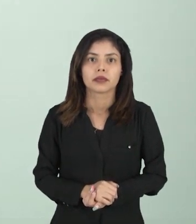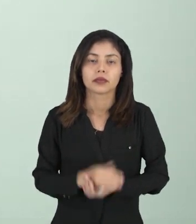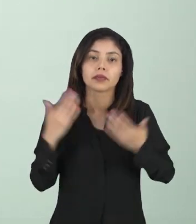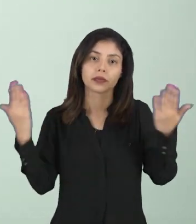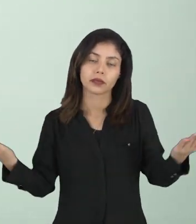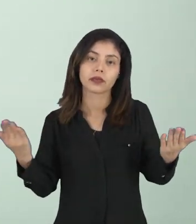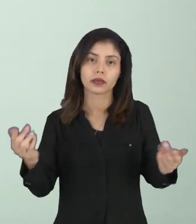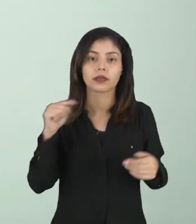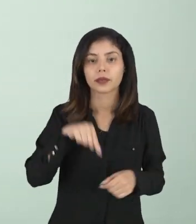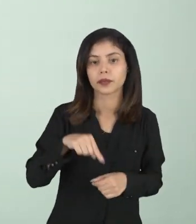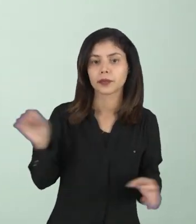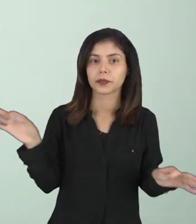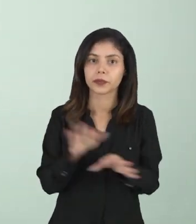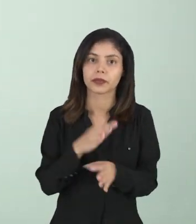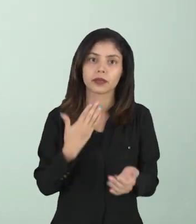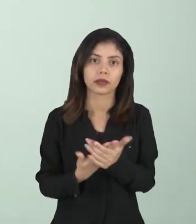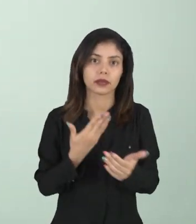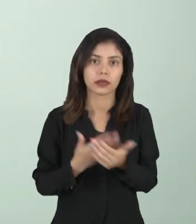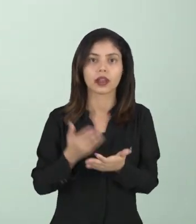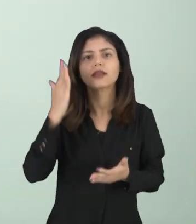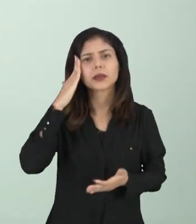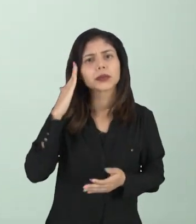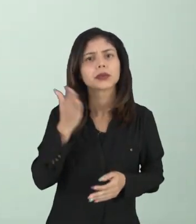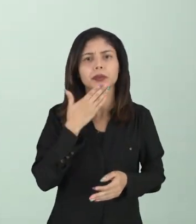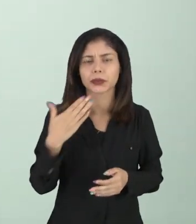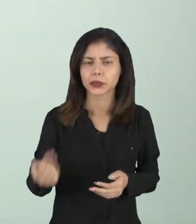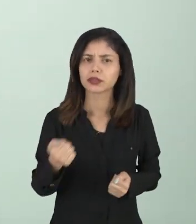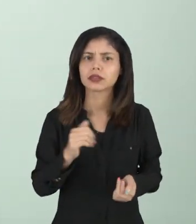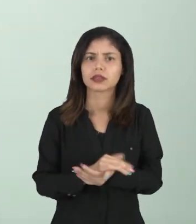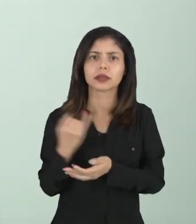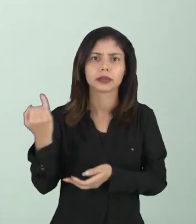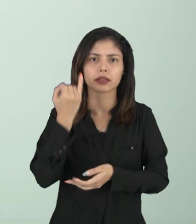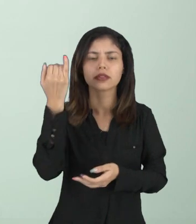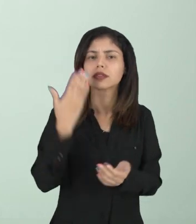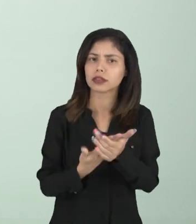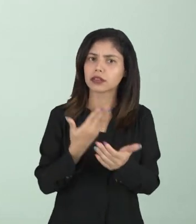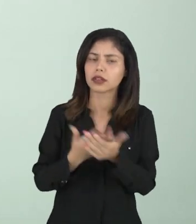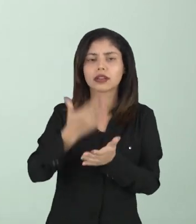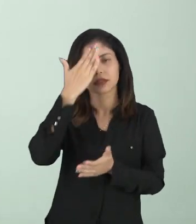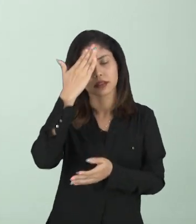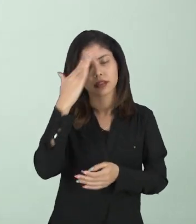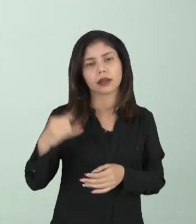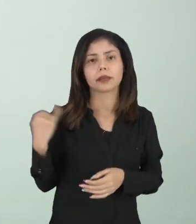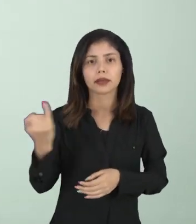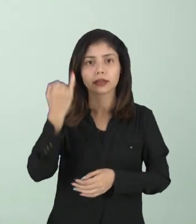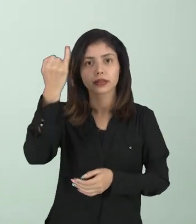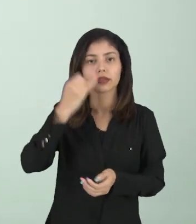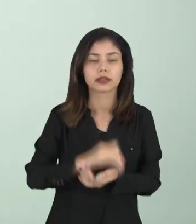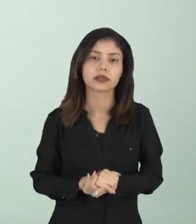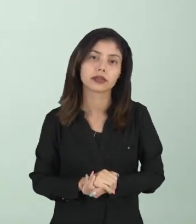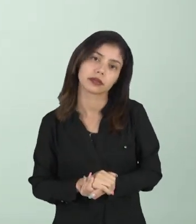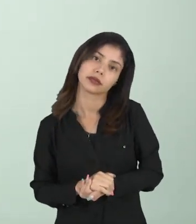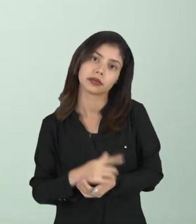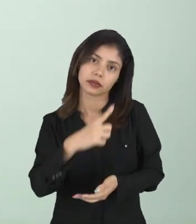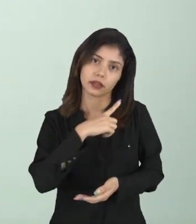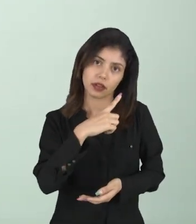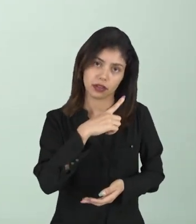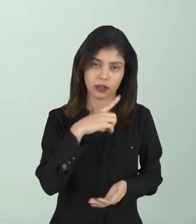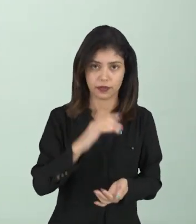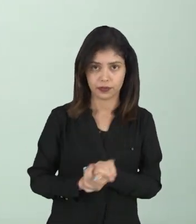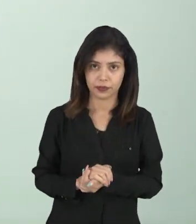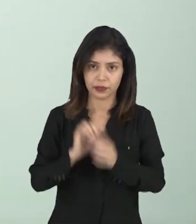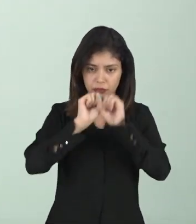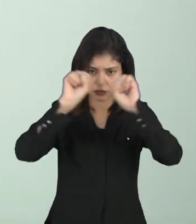Então é isso, gente. Nós ficamos por aqui. Espero que vocês tenham compreendido a mensagem principal da aula, né? Que é entender a importância de você ter um sistema